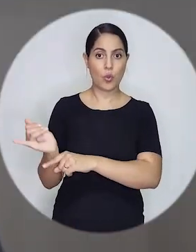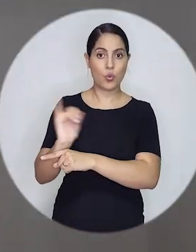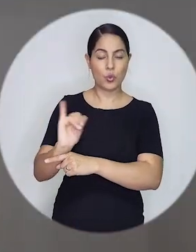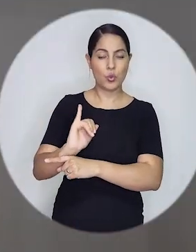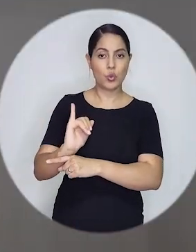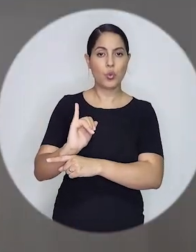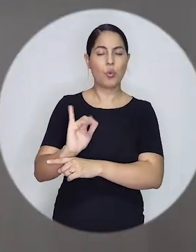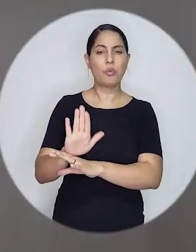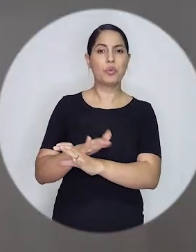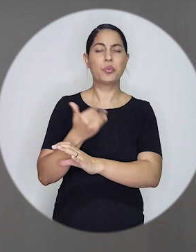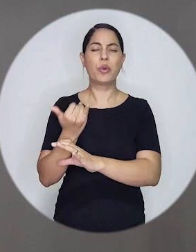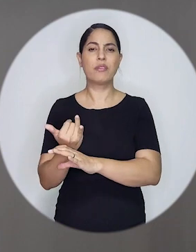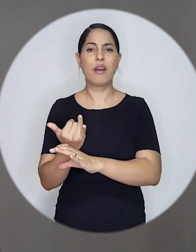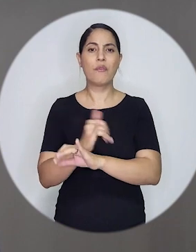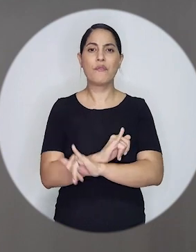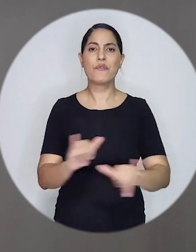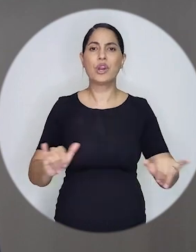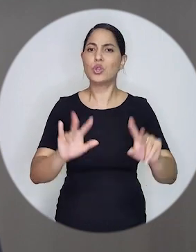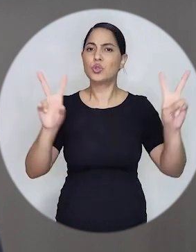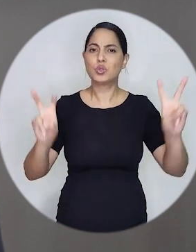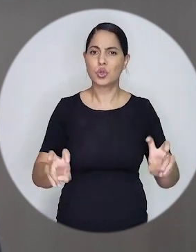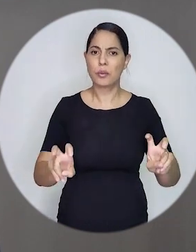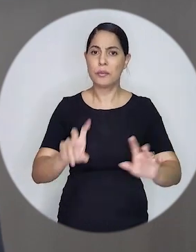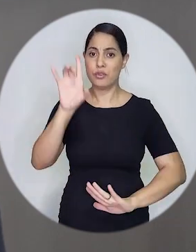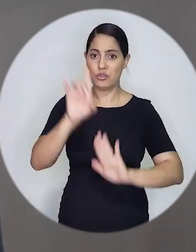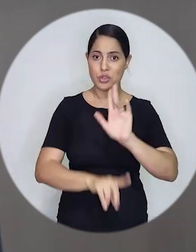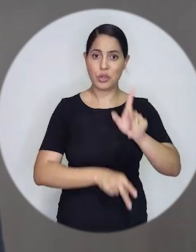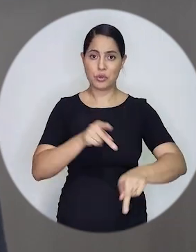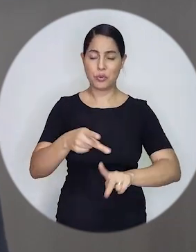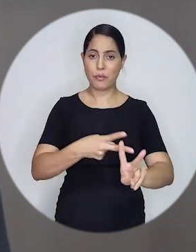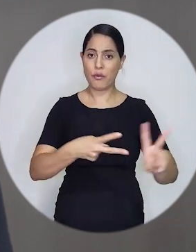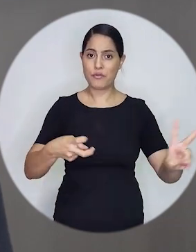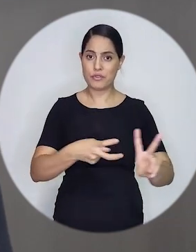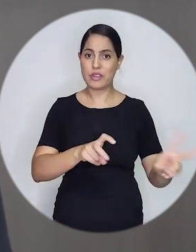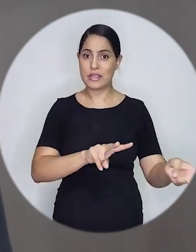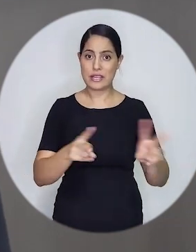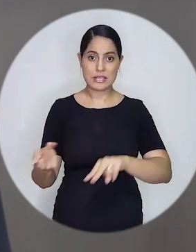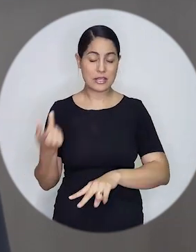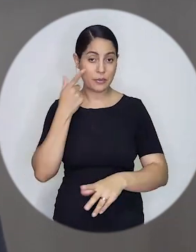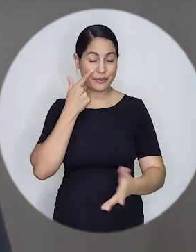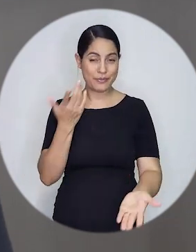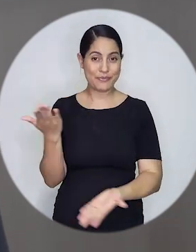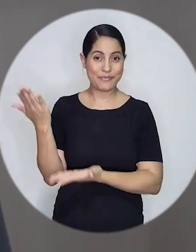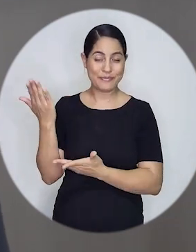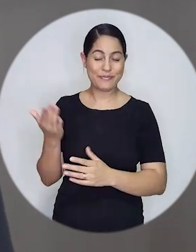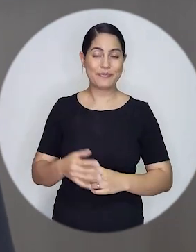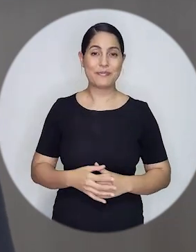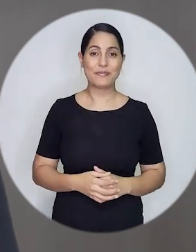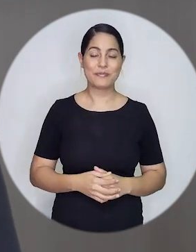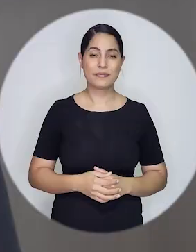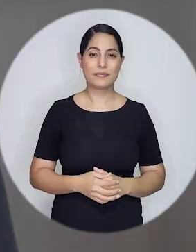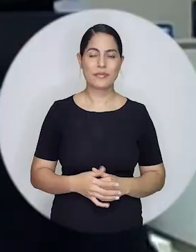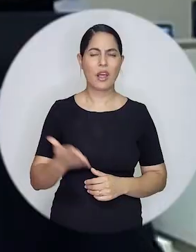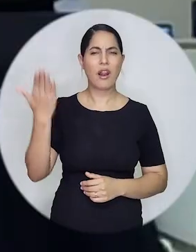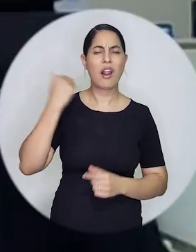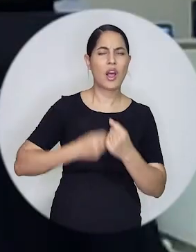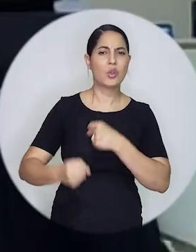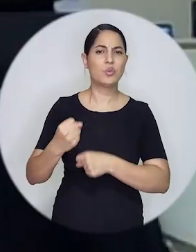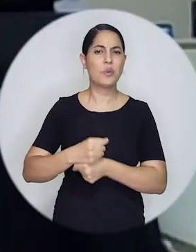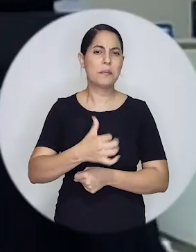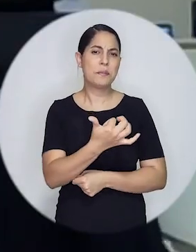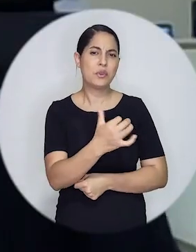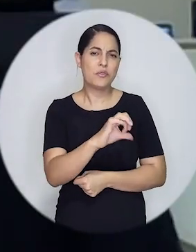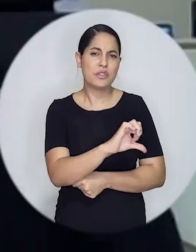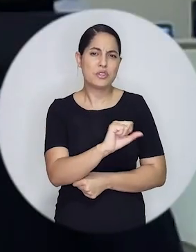evento virtual no YouTube da Seccional sobre o direito dos povos indígenas à luz da justiça de transição. Acompanhe. Nossa história